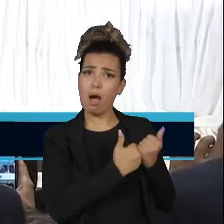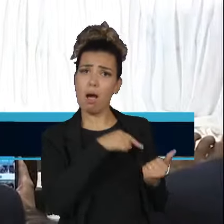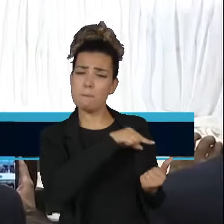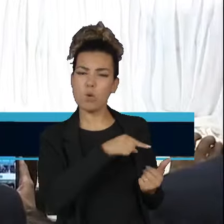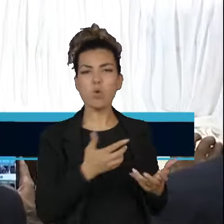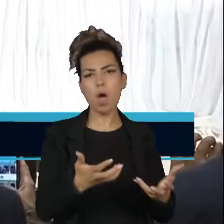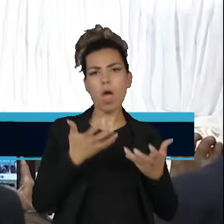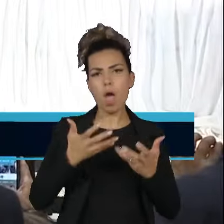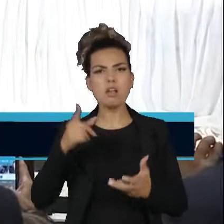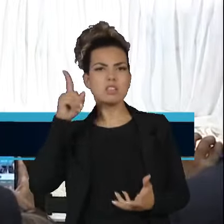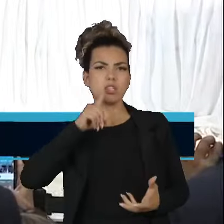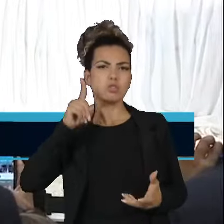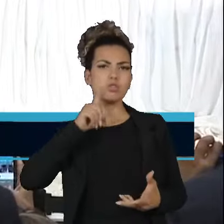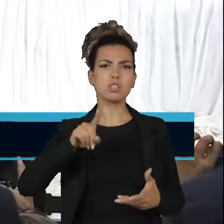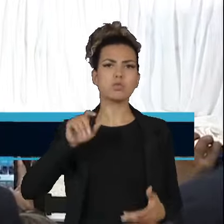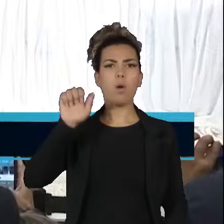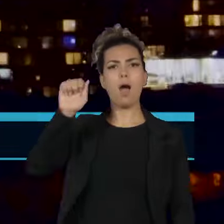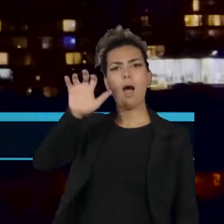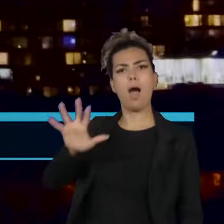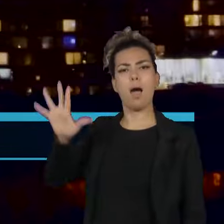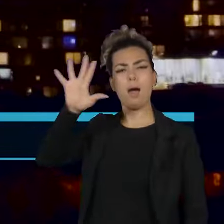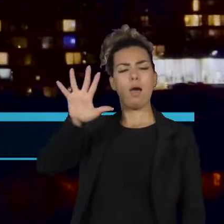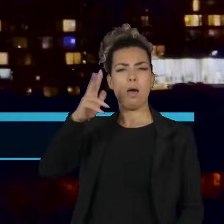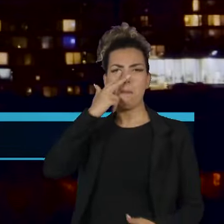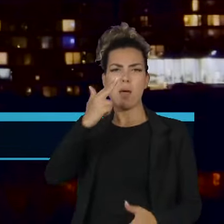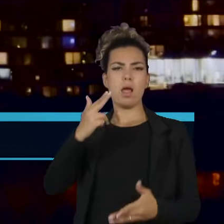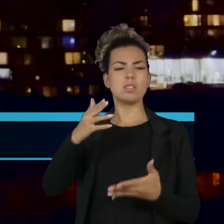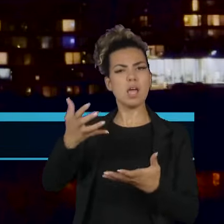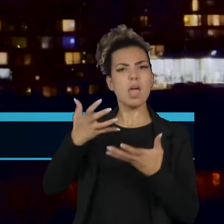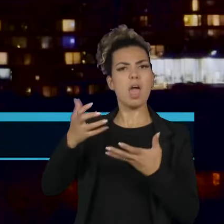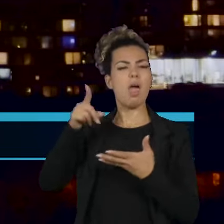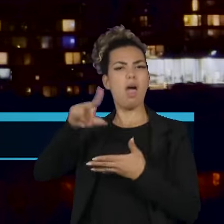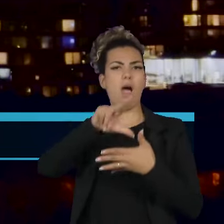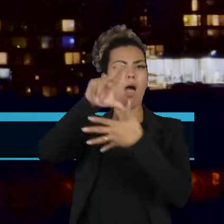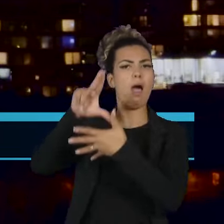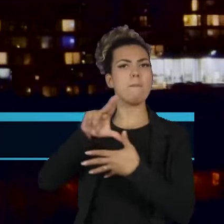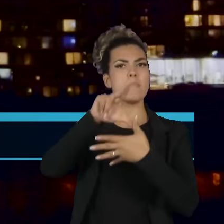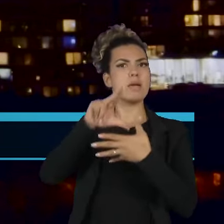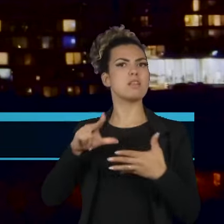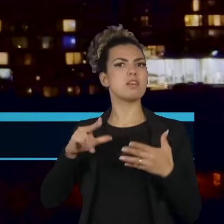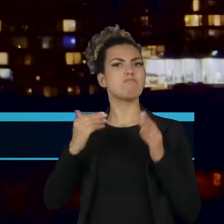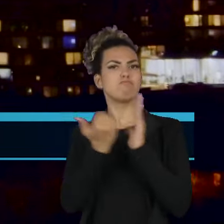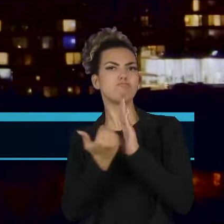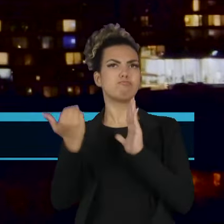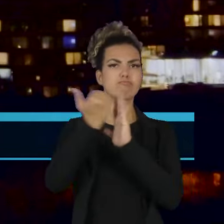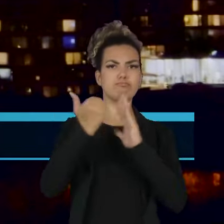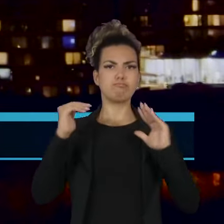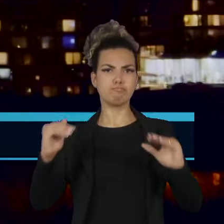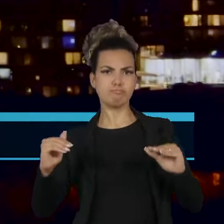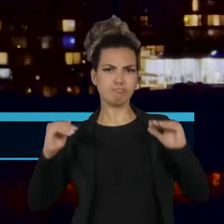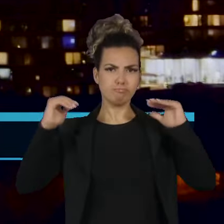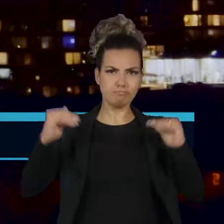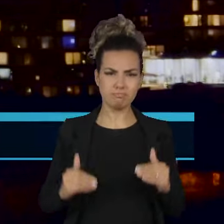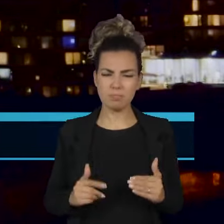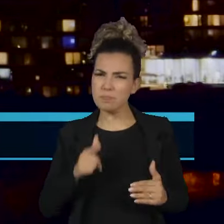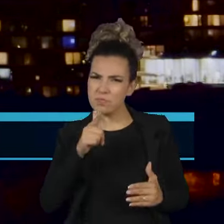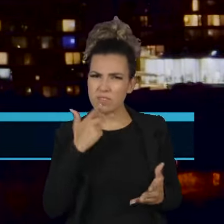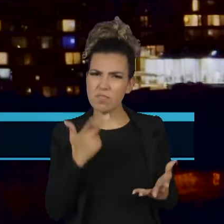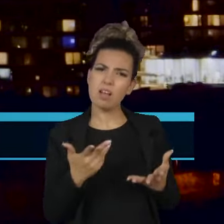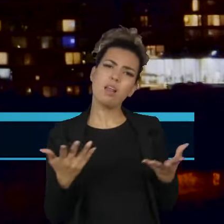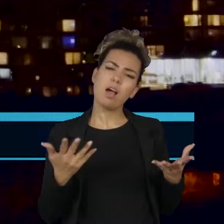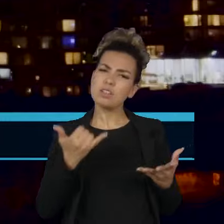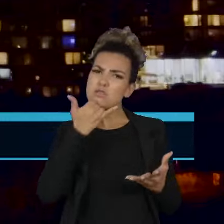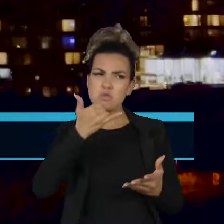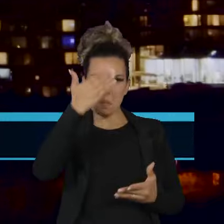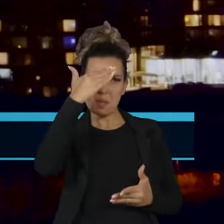ser grande como foi no passado. Portanto, se você ainda considera exagerado o uso do termo fascista para definir